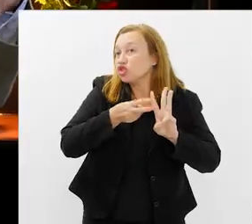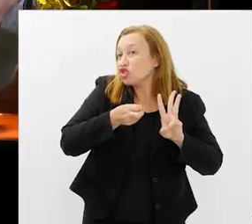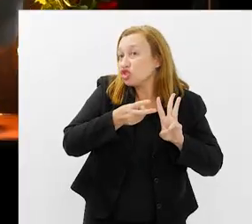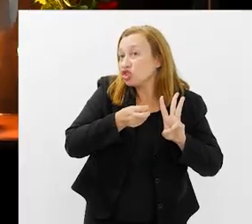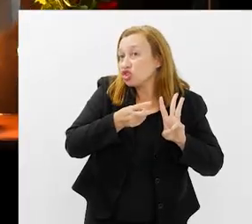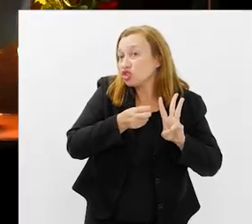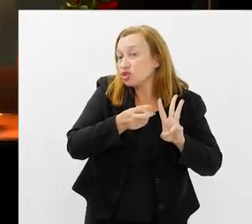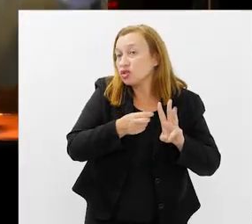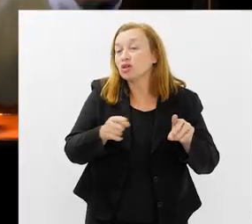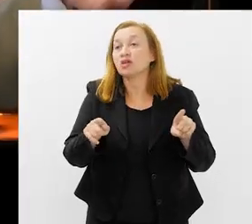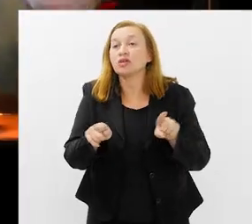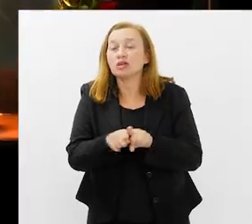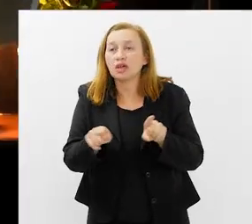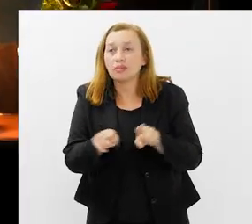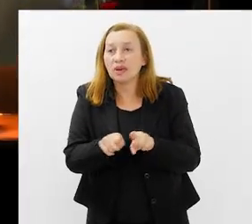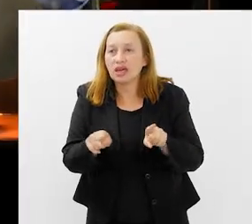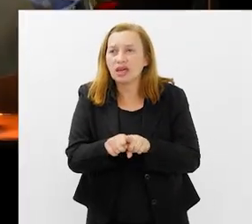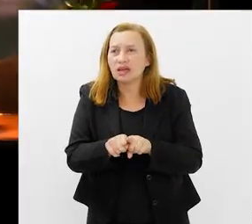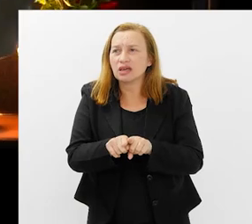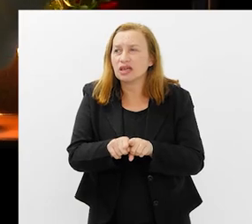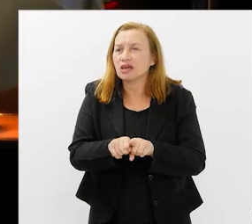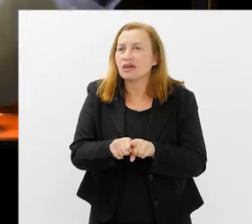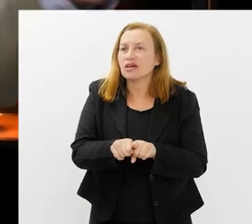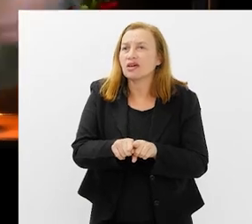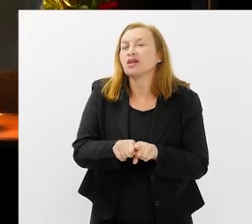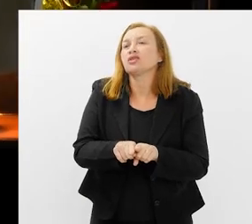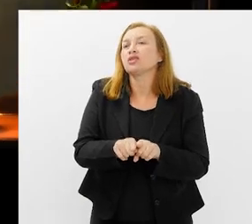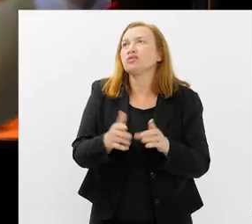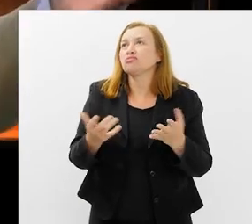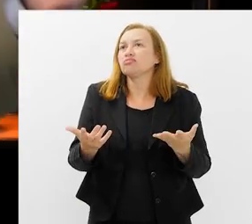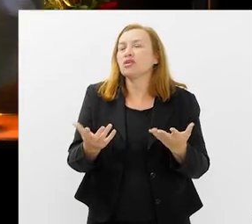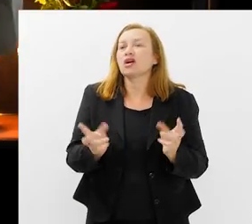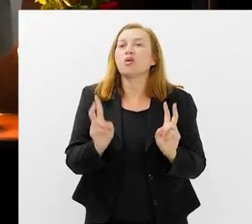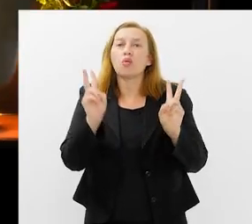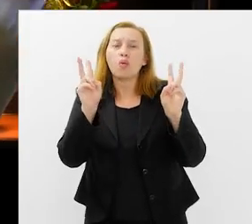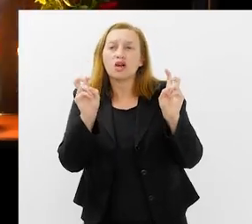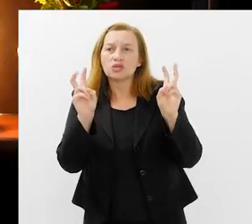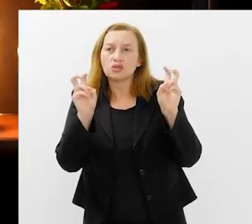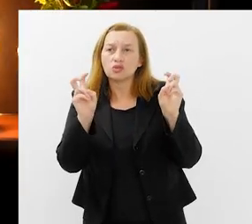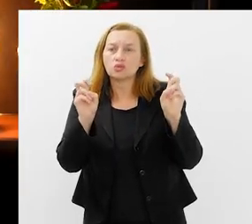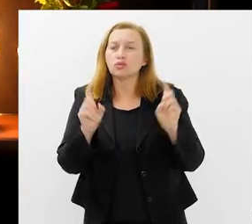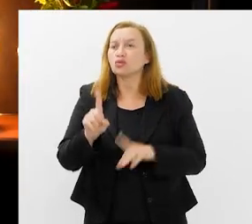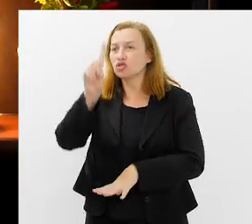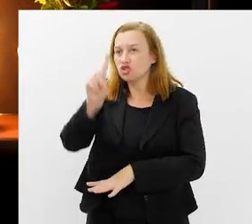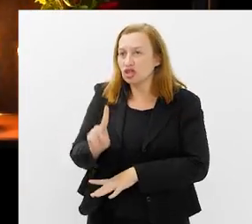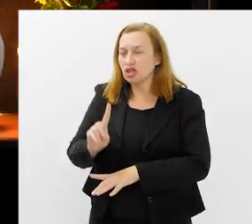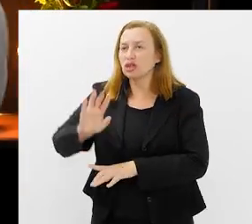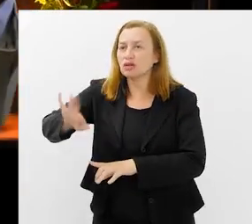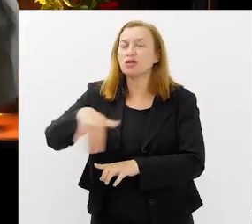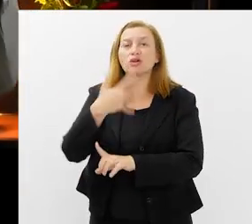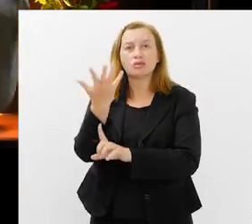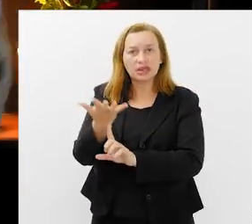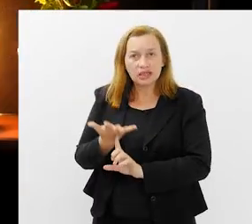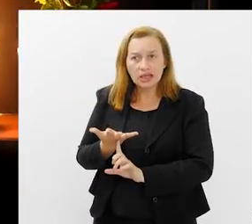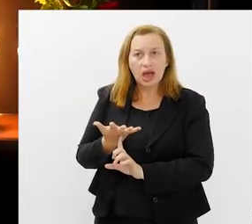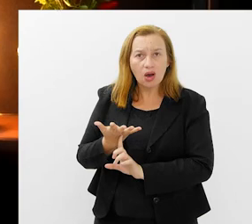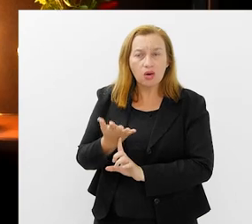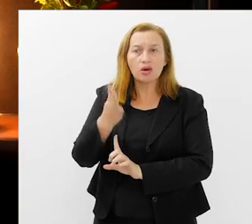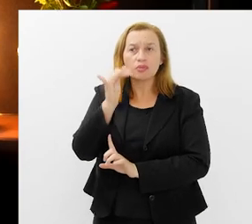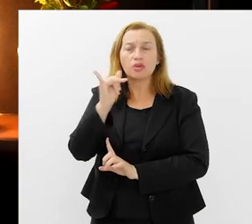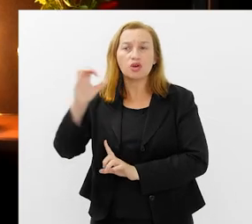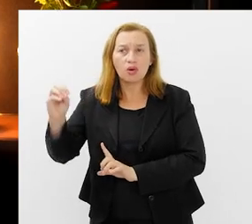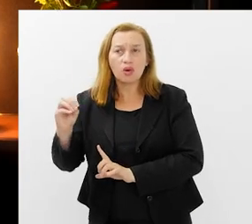questão do feto anencéfalo, que é uma questão que envolve direito ambiental, bioética,